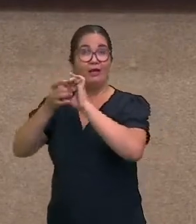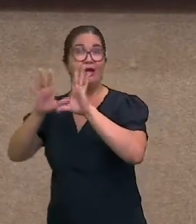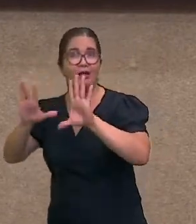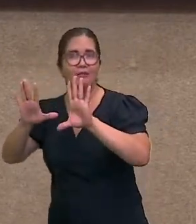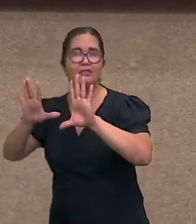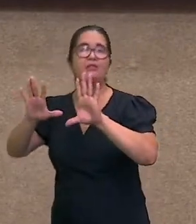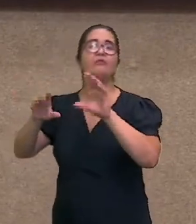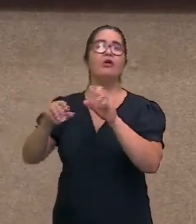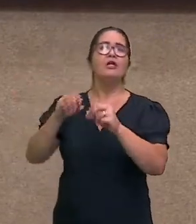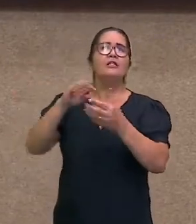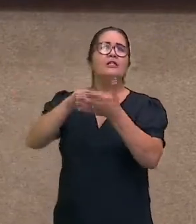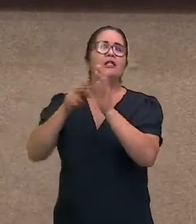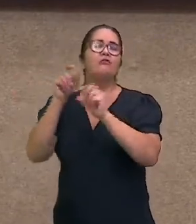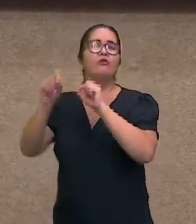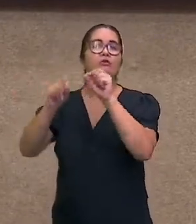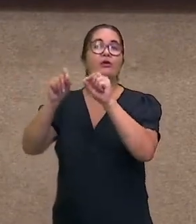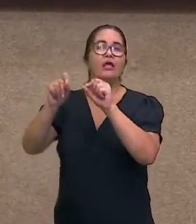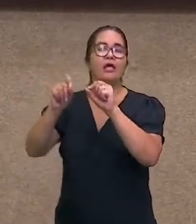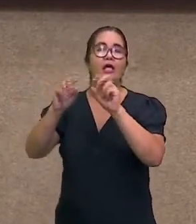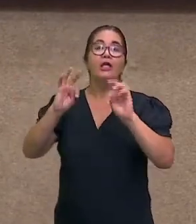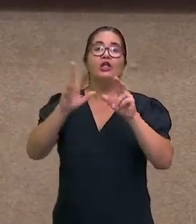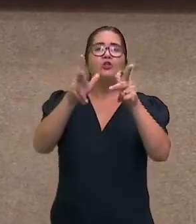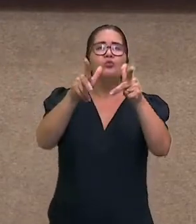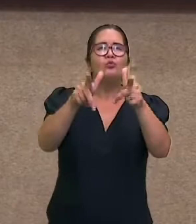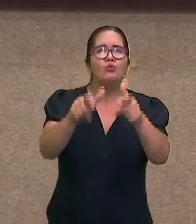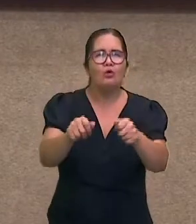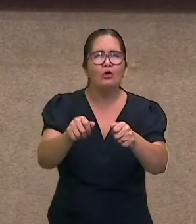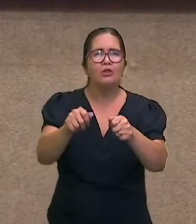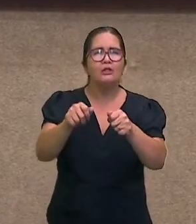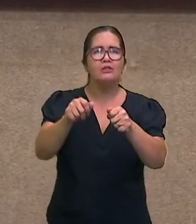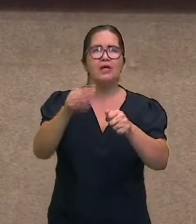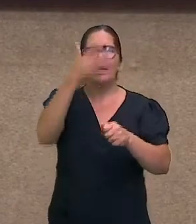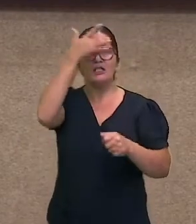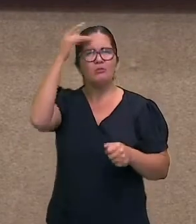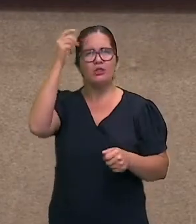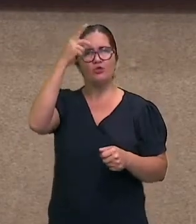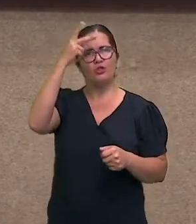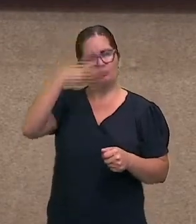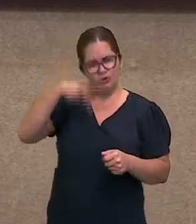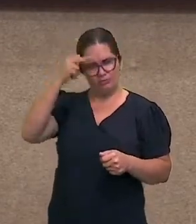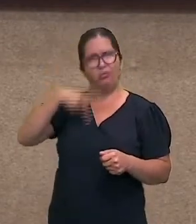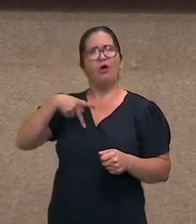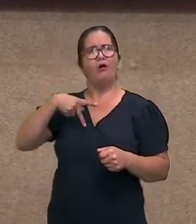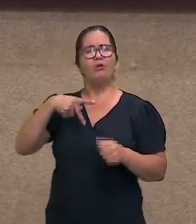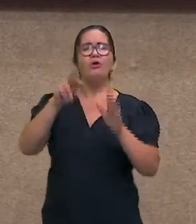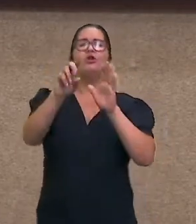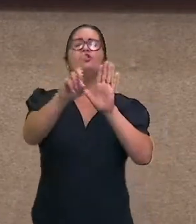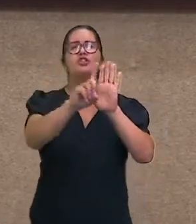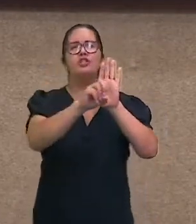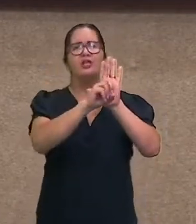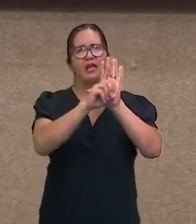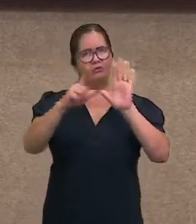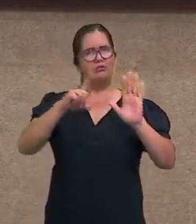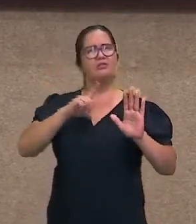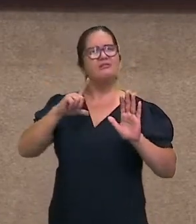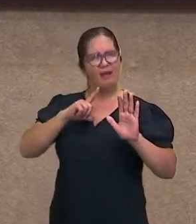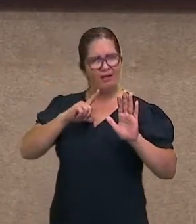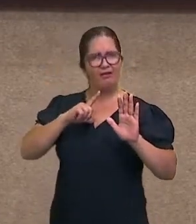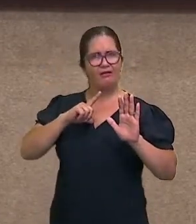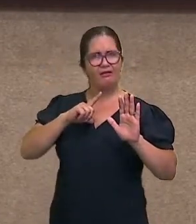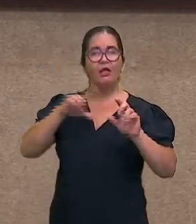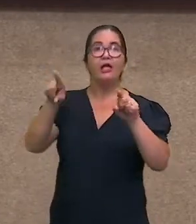trabalho intelectuais e todos têm direitos naturais de exercer a